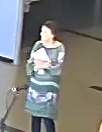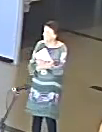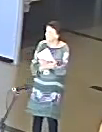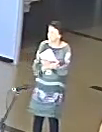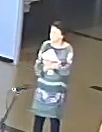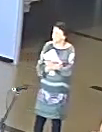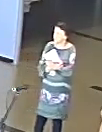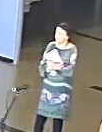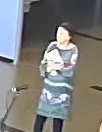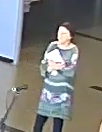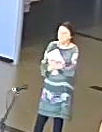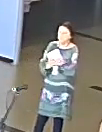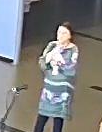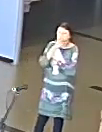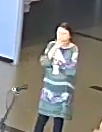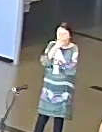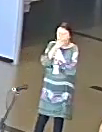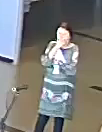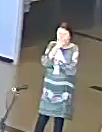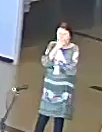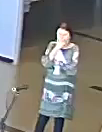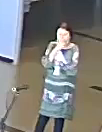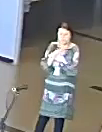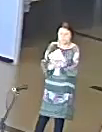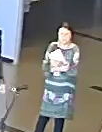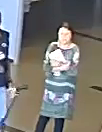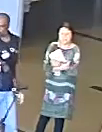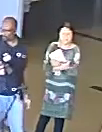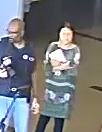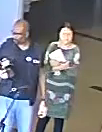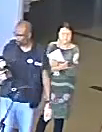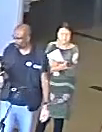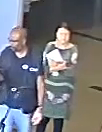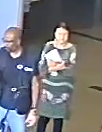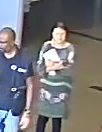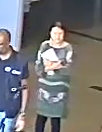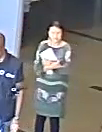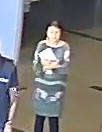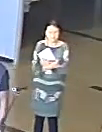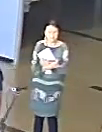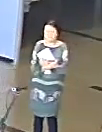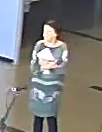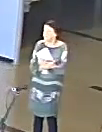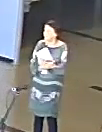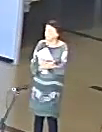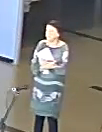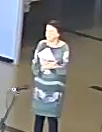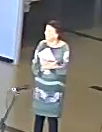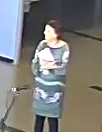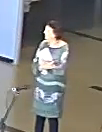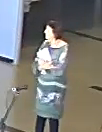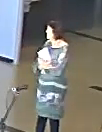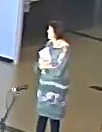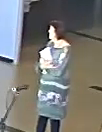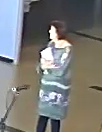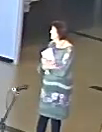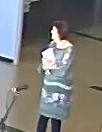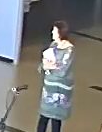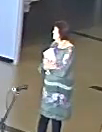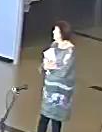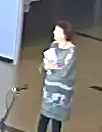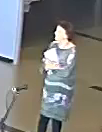em 2014 onde dita que os ônibus o transporte Tem Que Tá 100% adaptado infelizmente esse